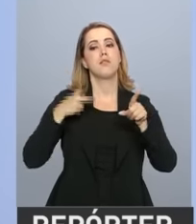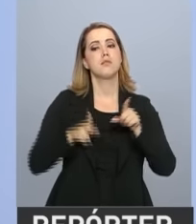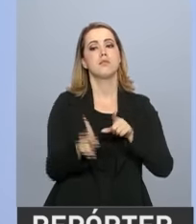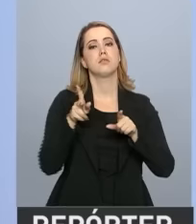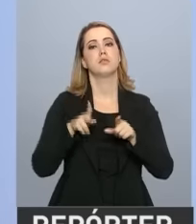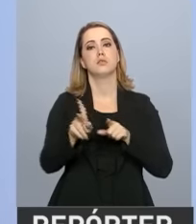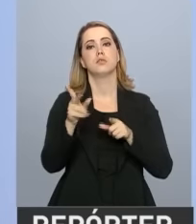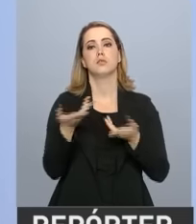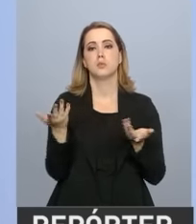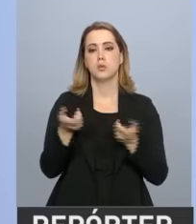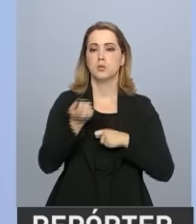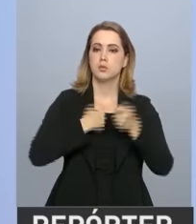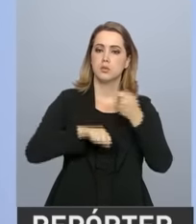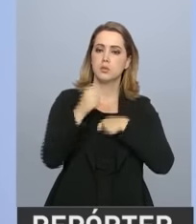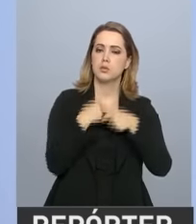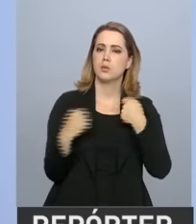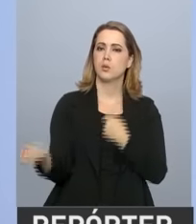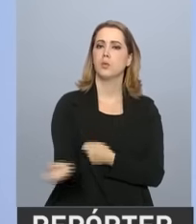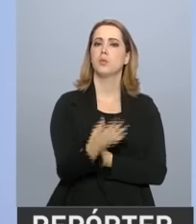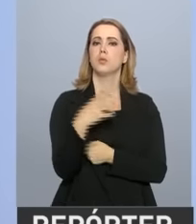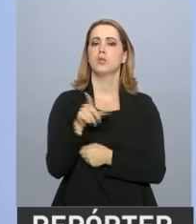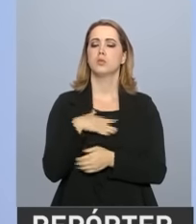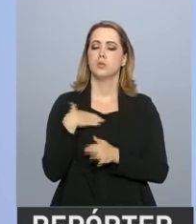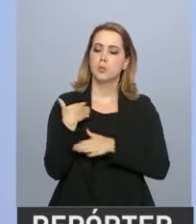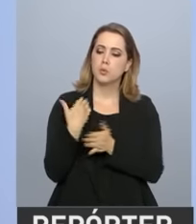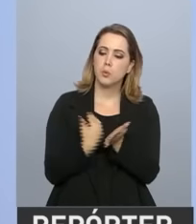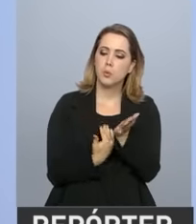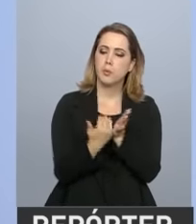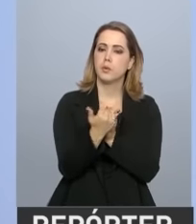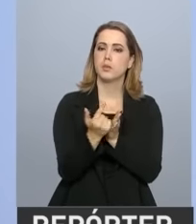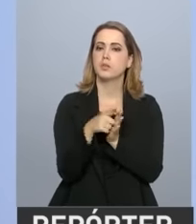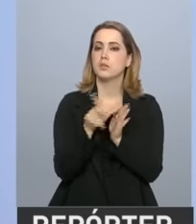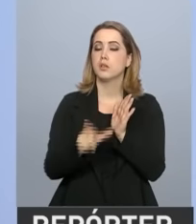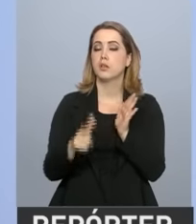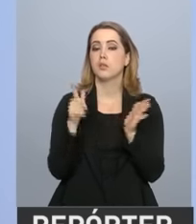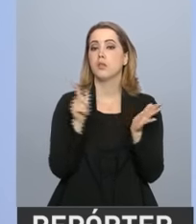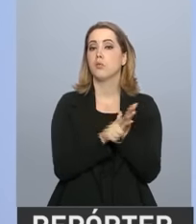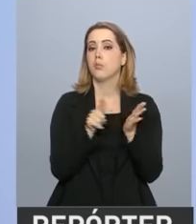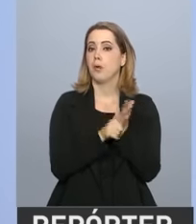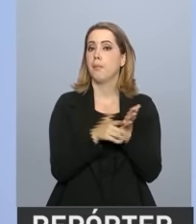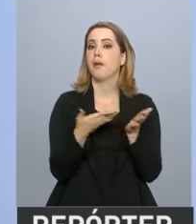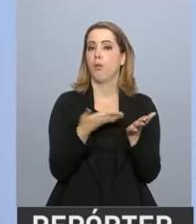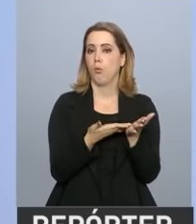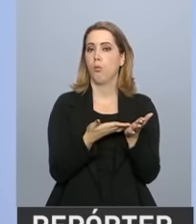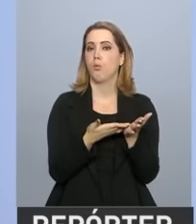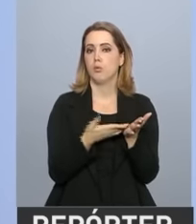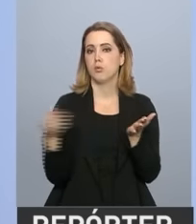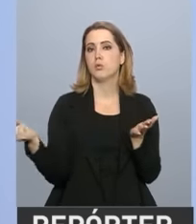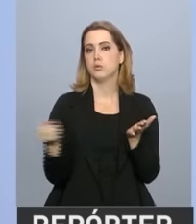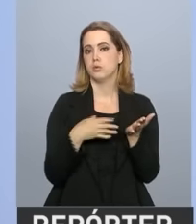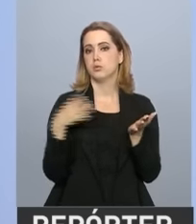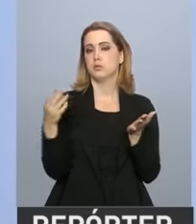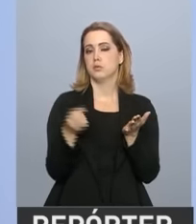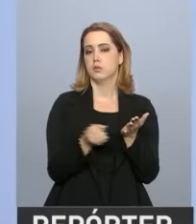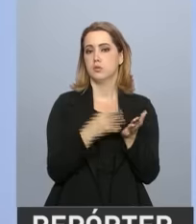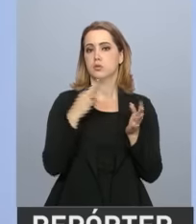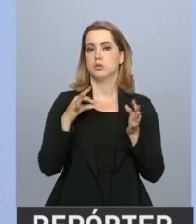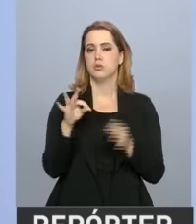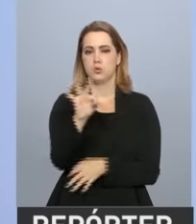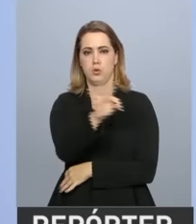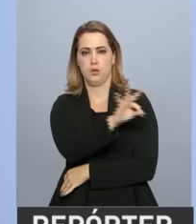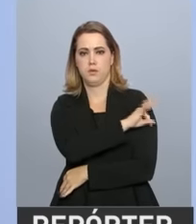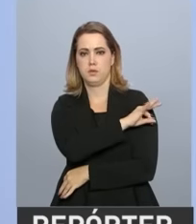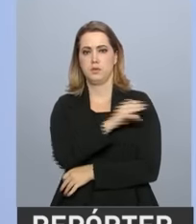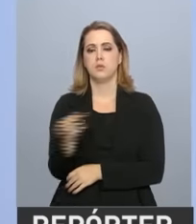economias modernas, ele começa também a desenvolver um papel de novas técnicas,